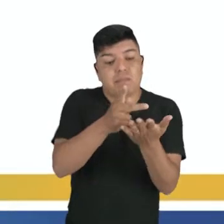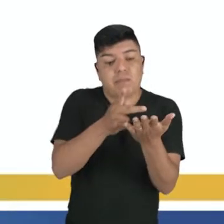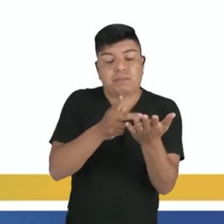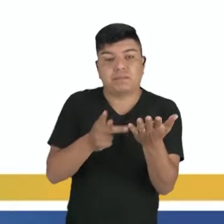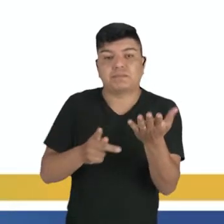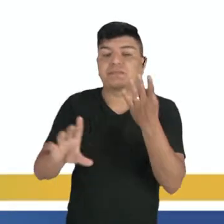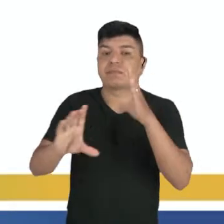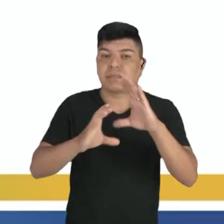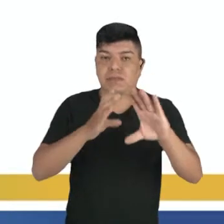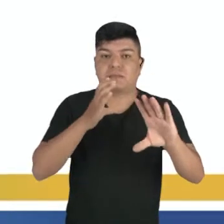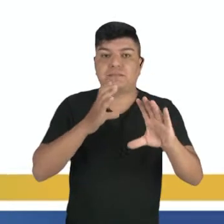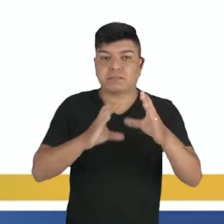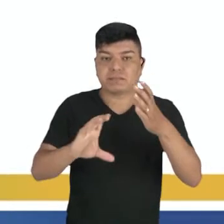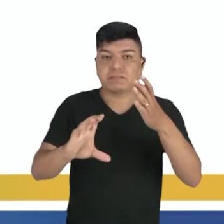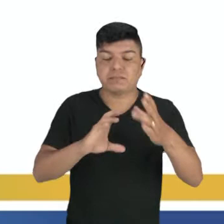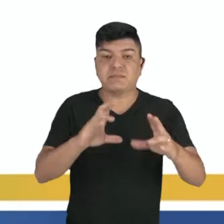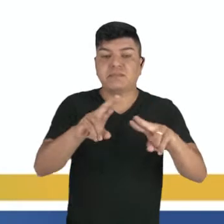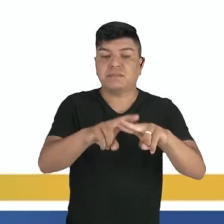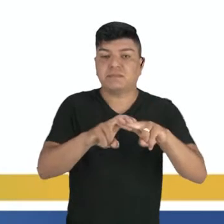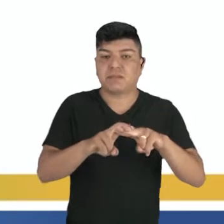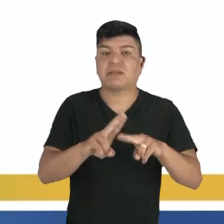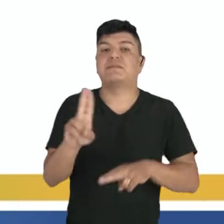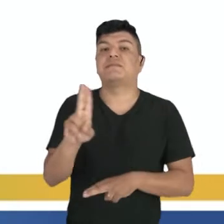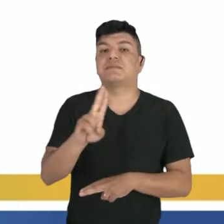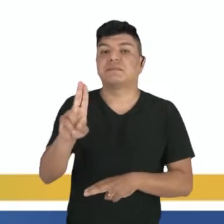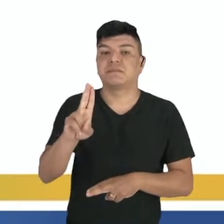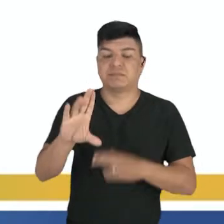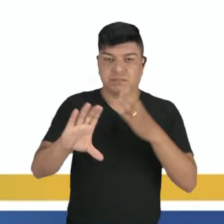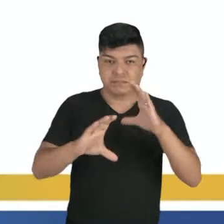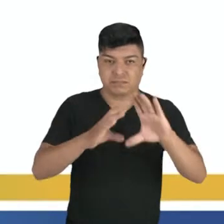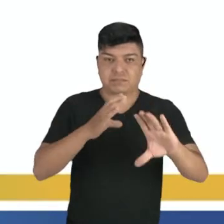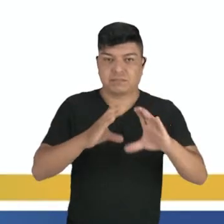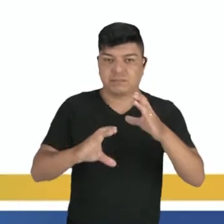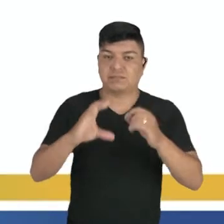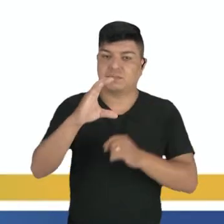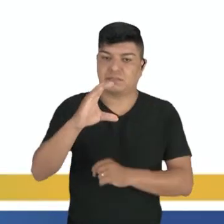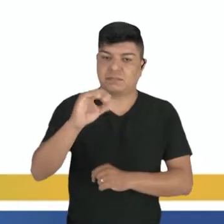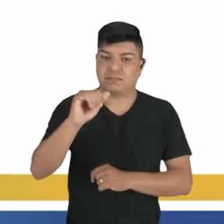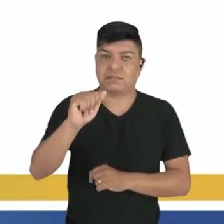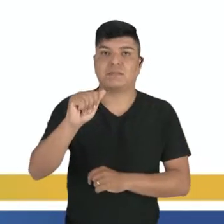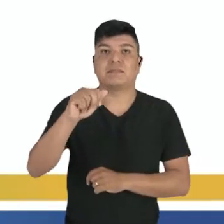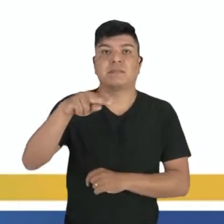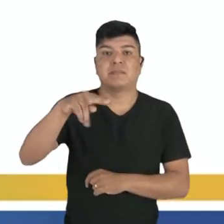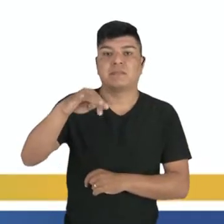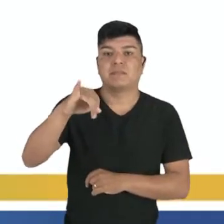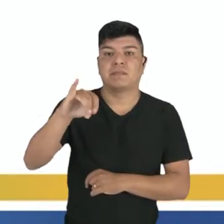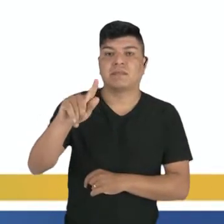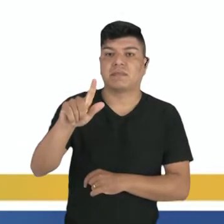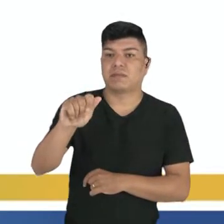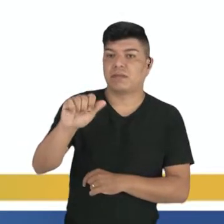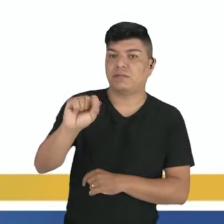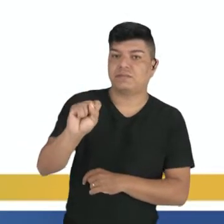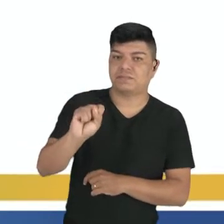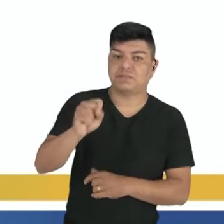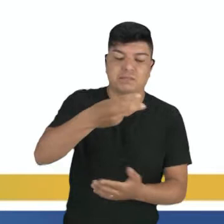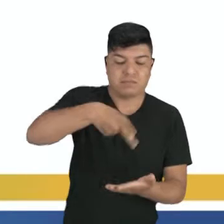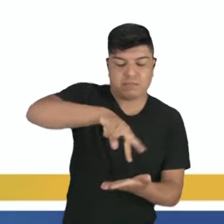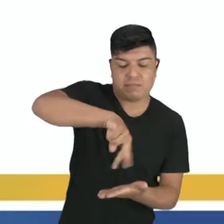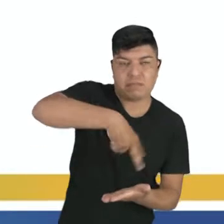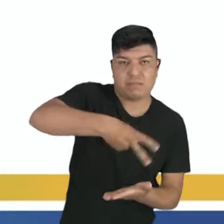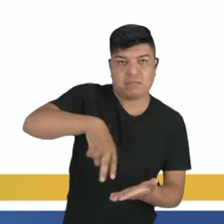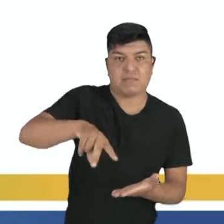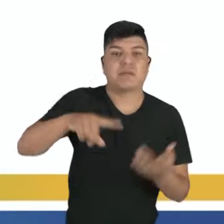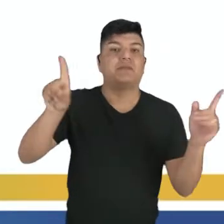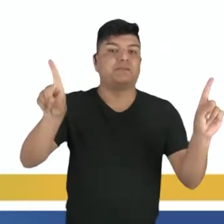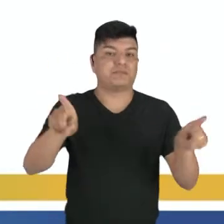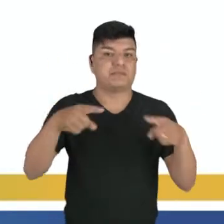era cantada. Daí vem o nome cantigas, acompanhadas de música e de dança. Os trovadores compunham